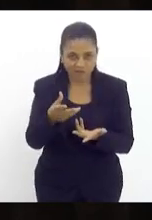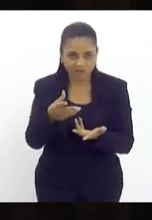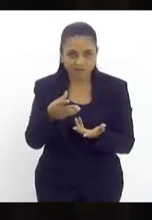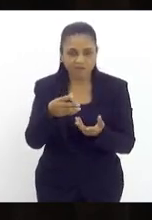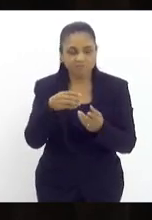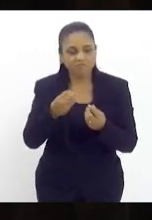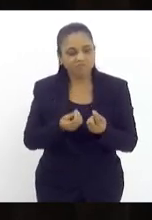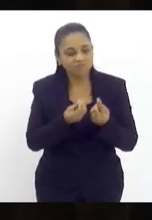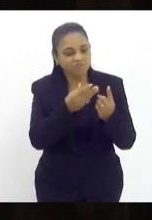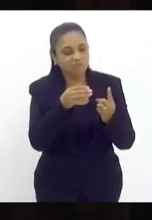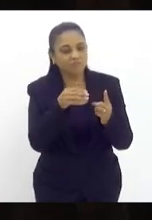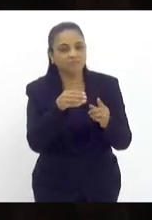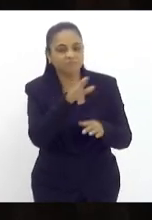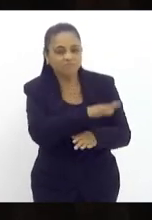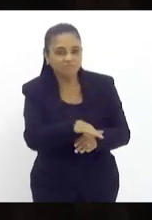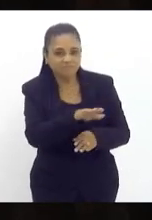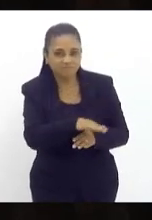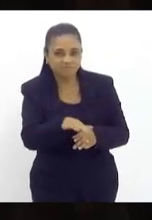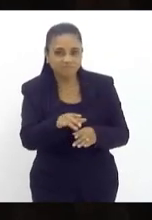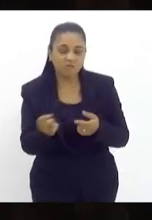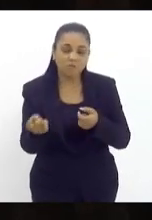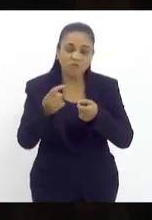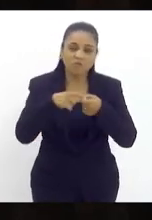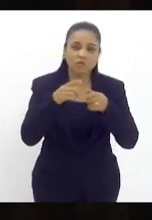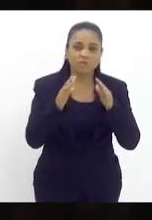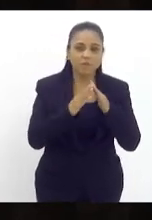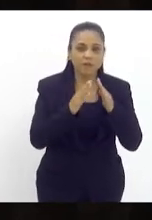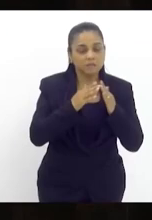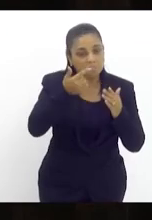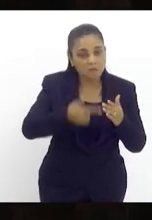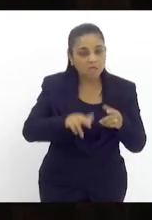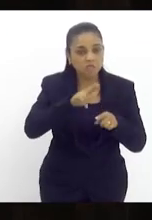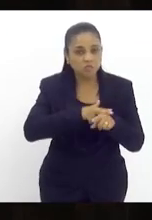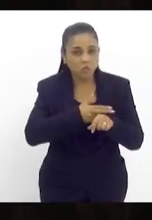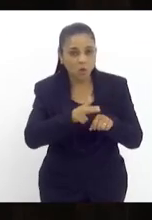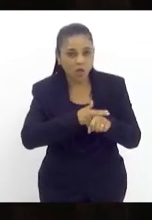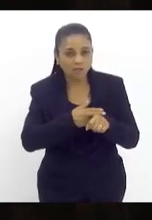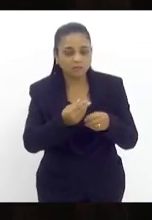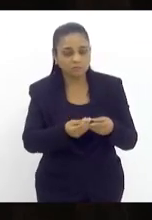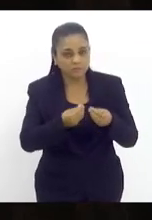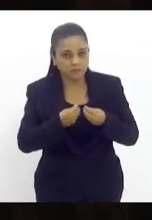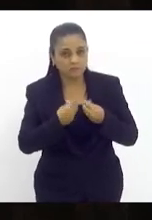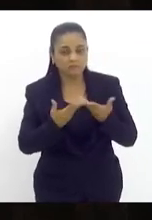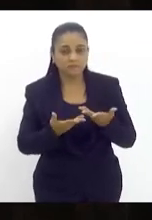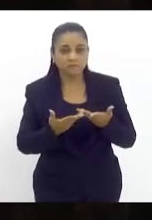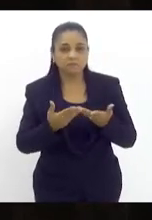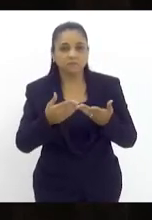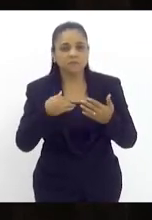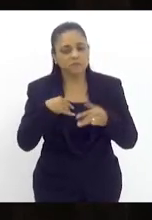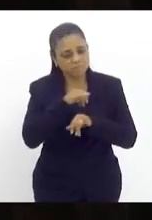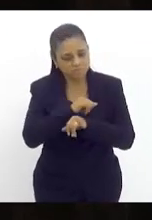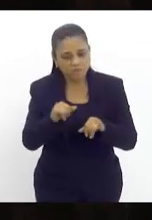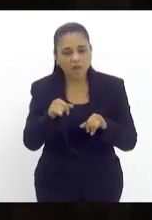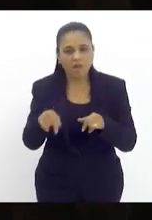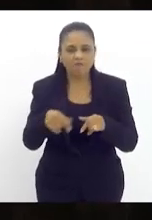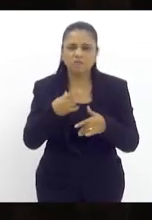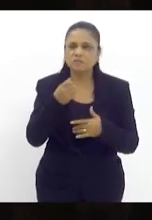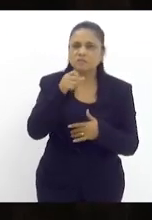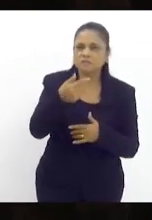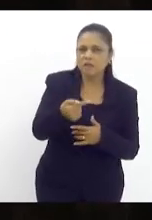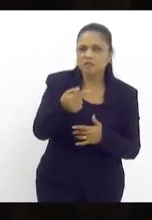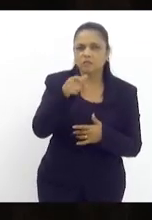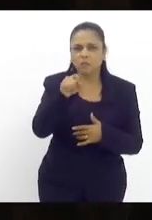o chocolate lá. Né? Depois voltava para casa, ele dava mais chocolate, mas ele falava, né, a gente tinha 7, 8 anos, ele